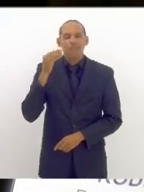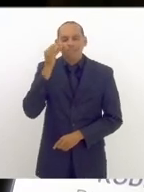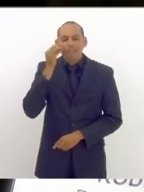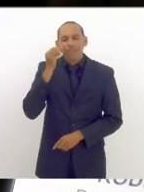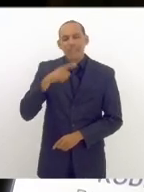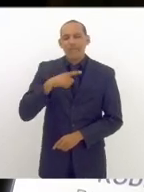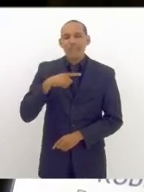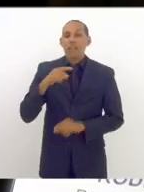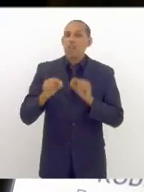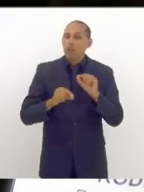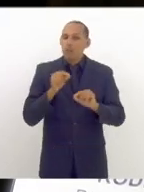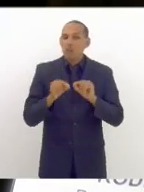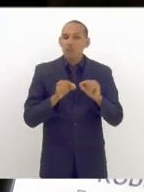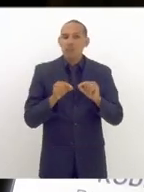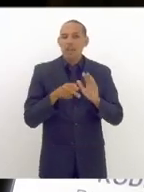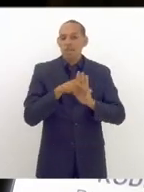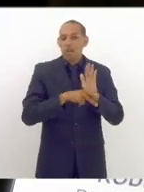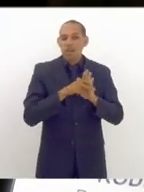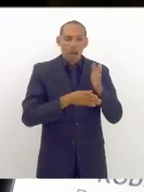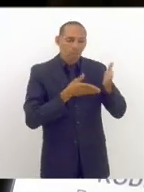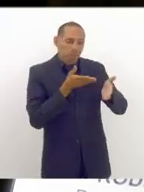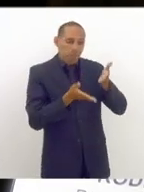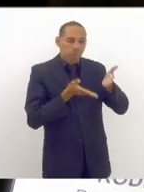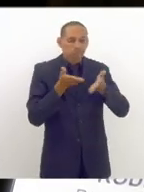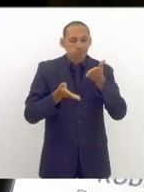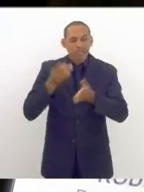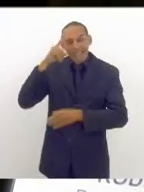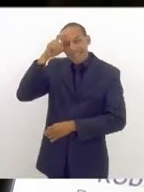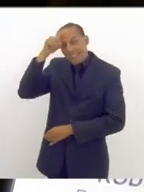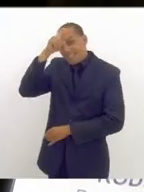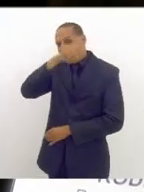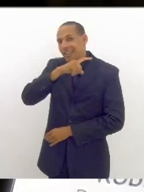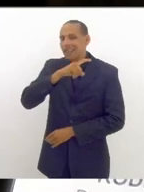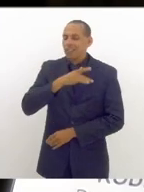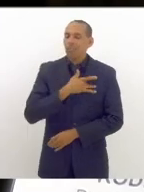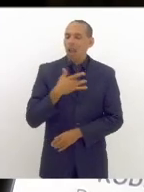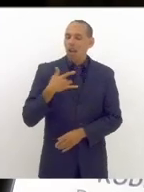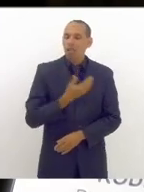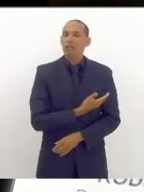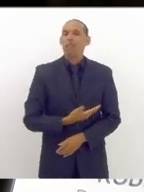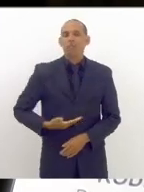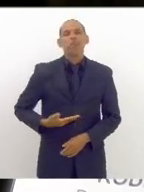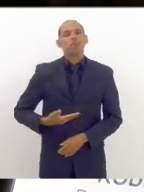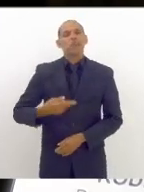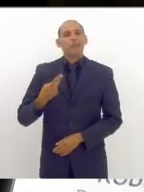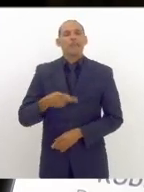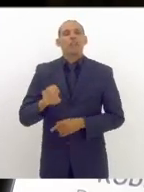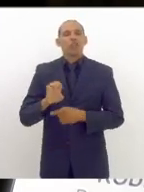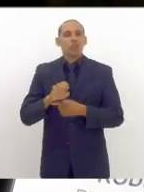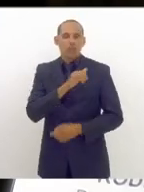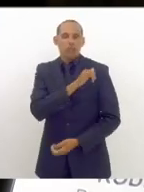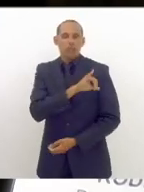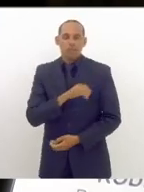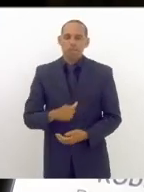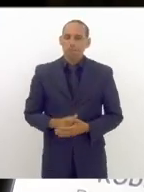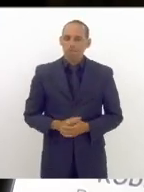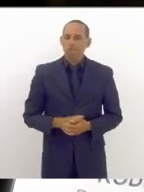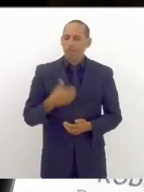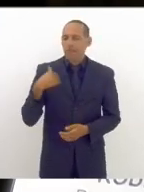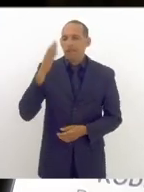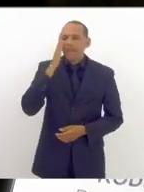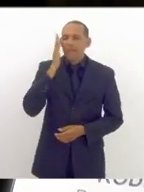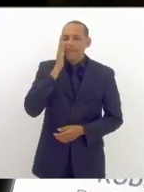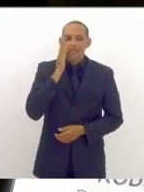difícil tocar esses projetos, quanto é difícil cuidar da saúde pública do Estado do Rio de Janeiro. E o